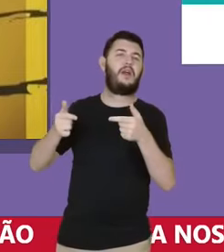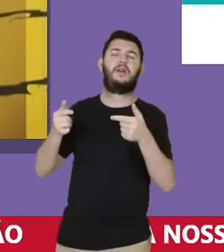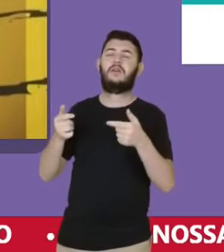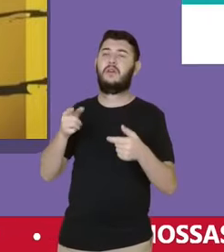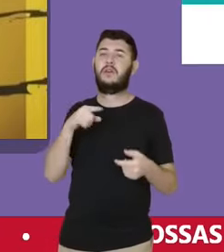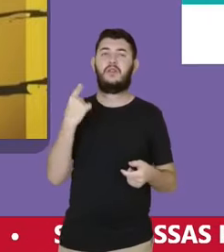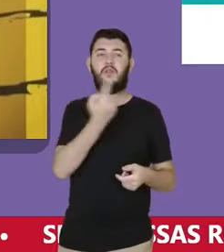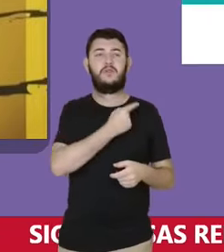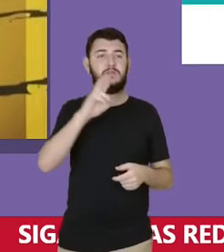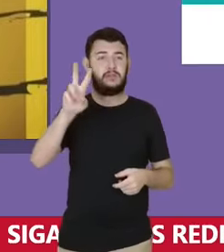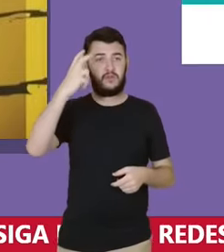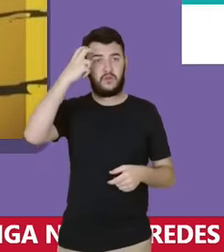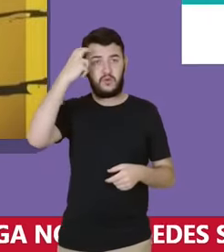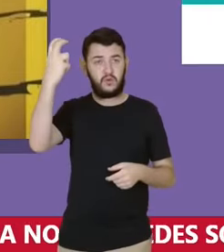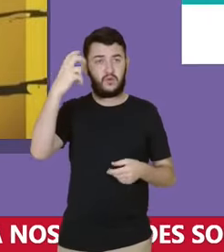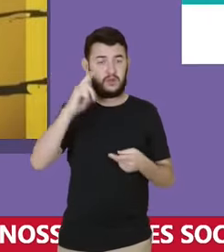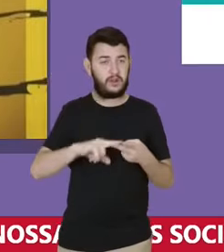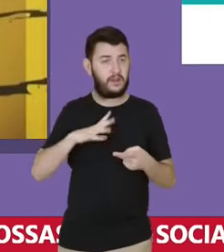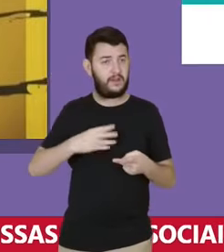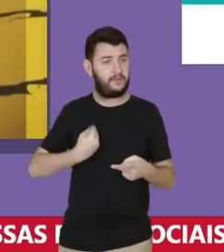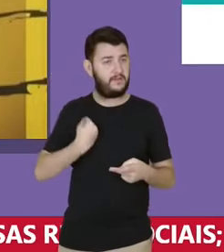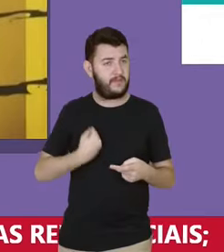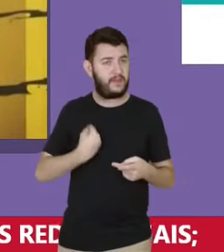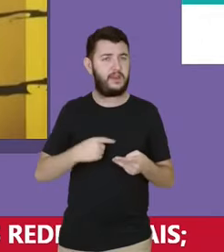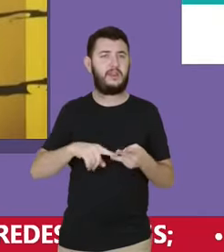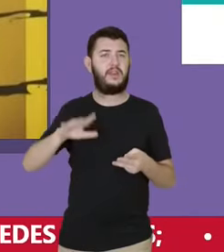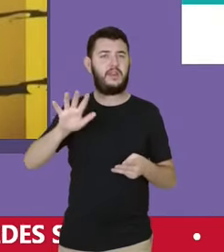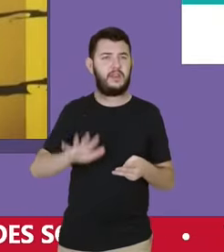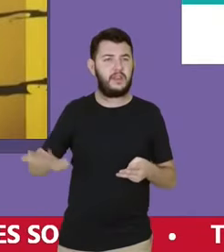vida, ao território, né? Não há mais essa